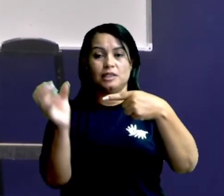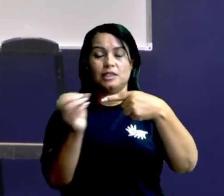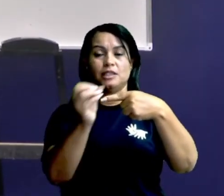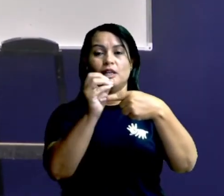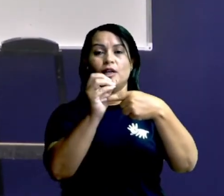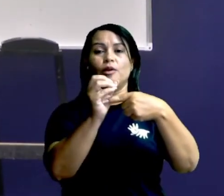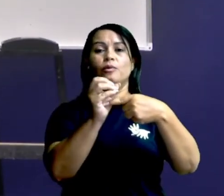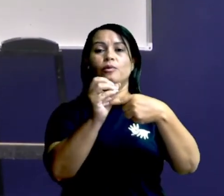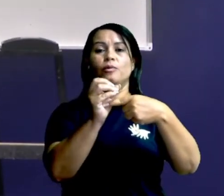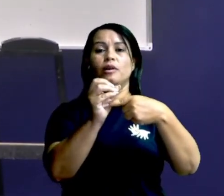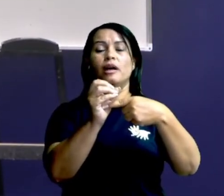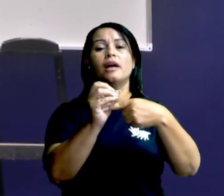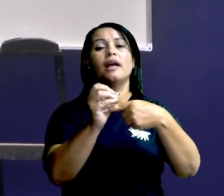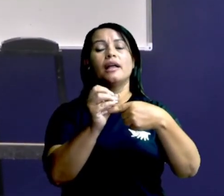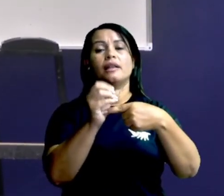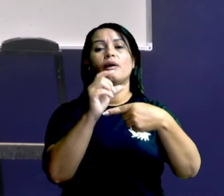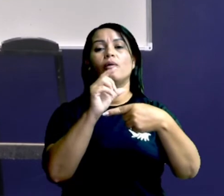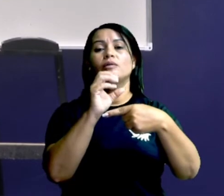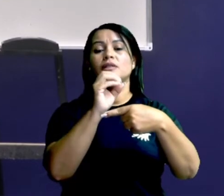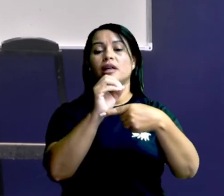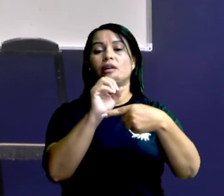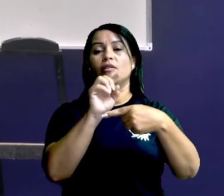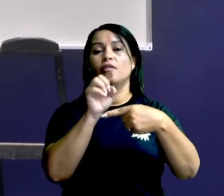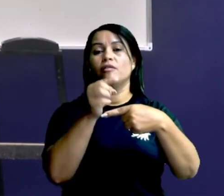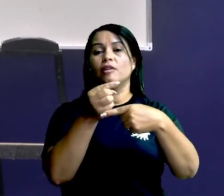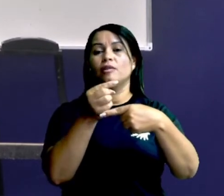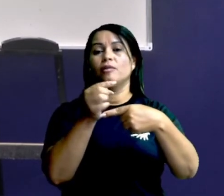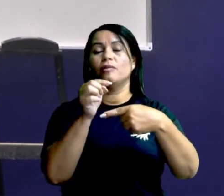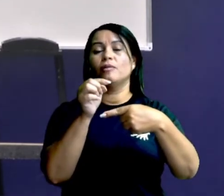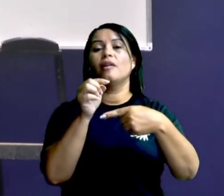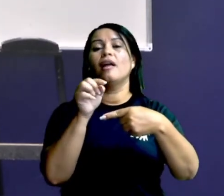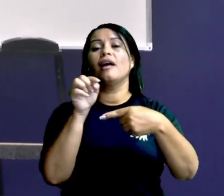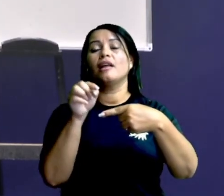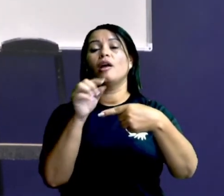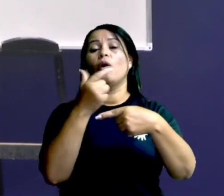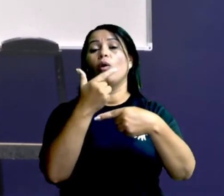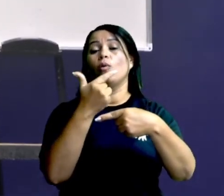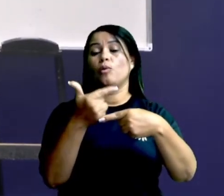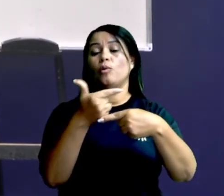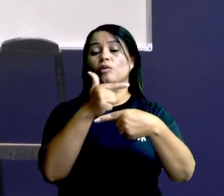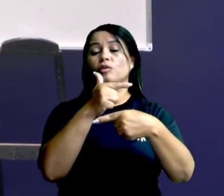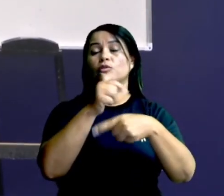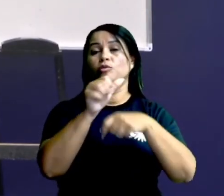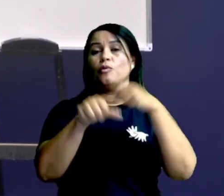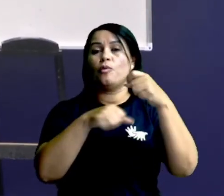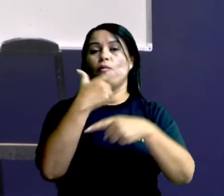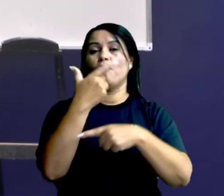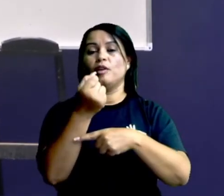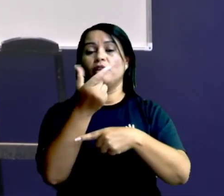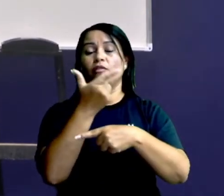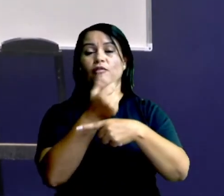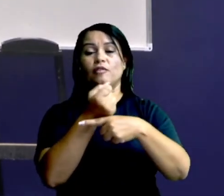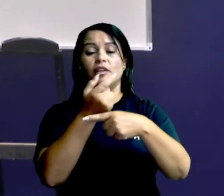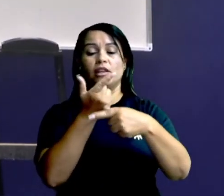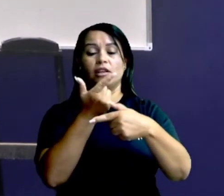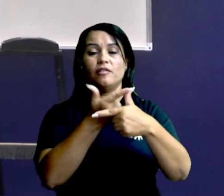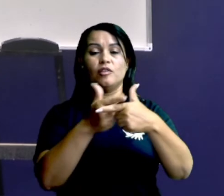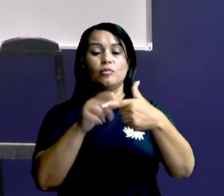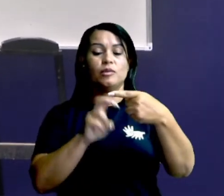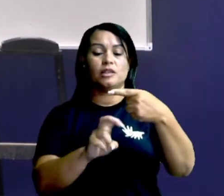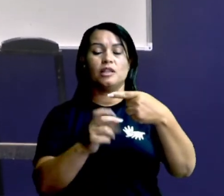acrescentei o zero para aqui, trouxe o 0, aqui. O 2 virou 20. 20 dividido por 5